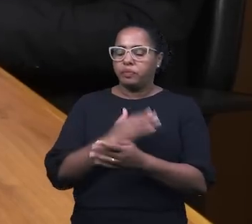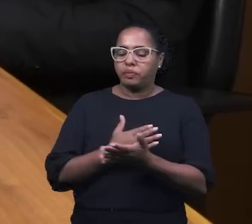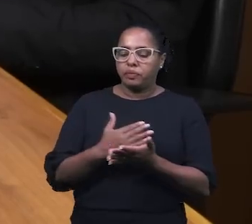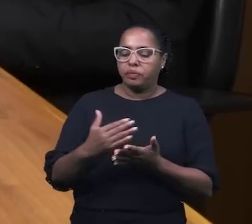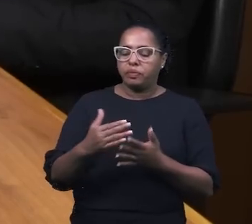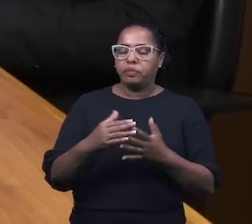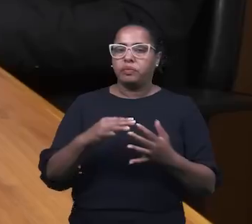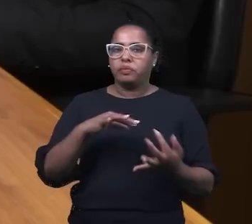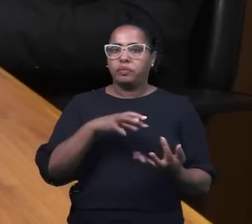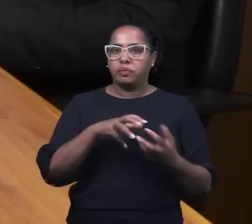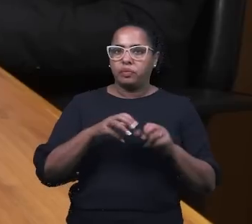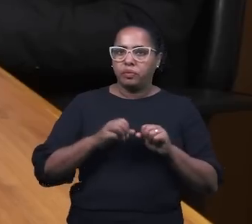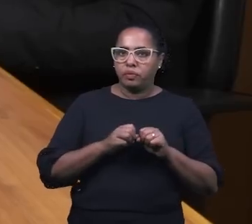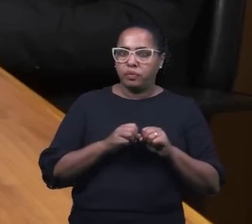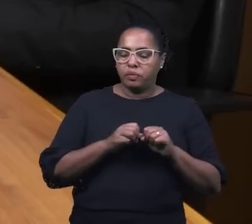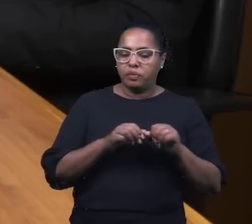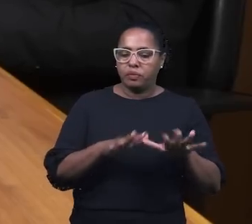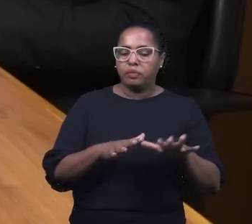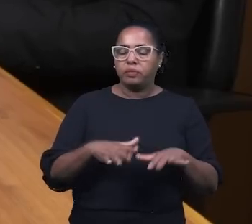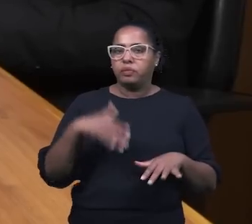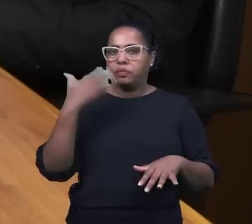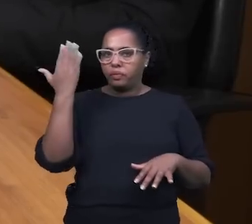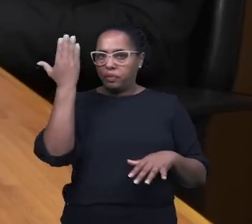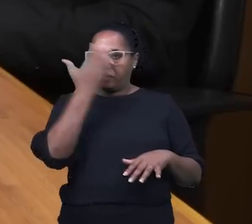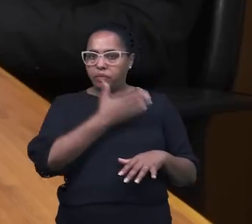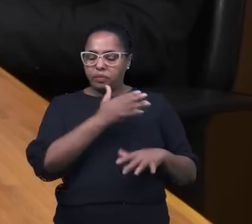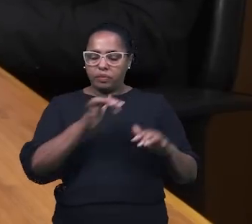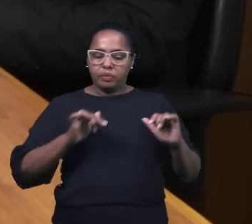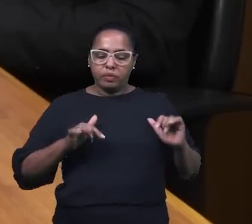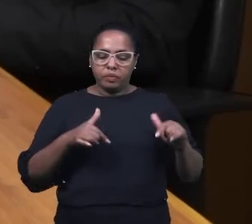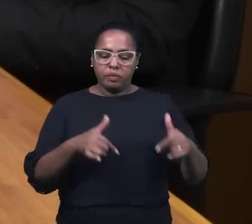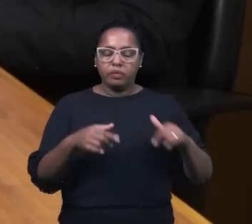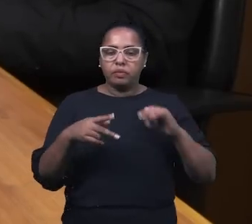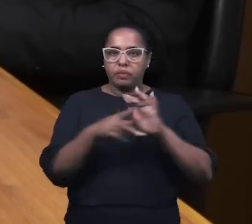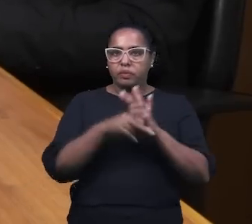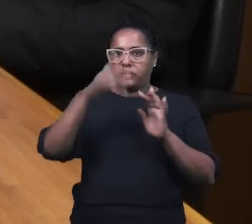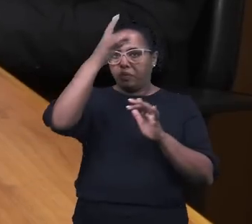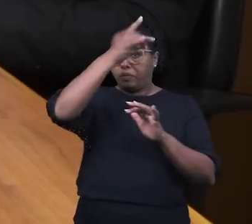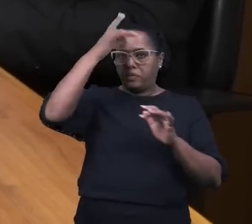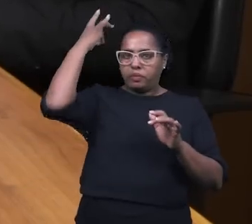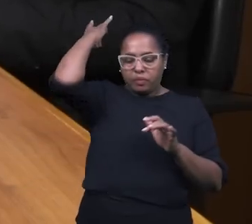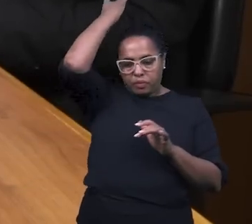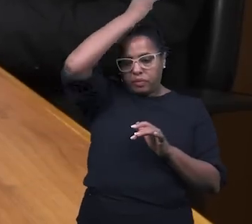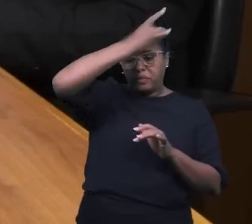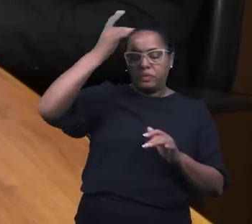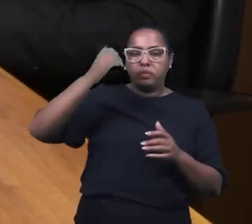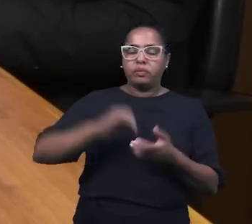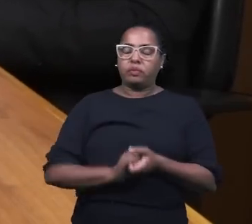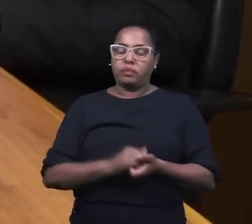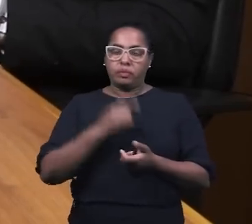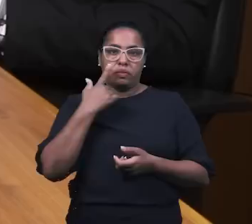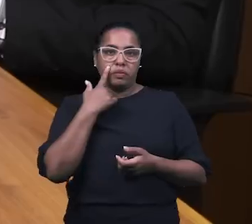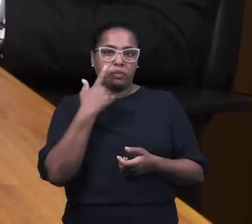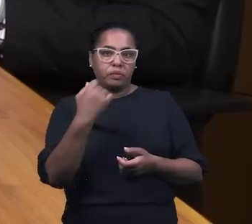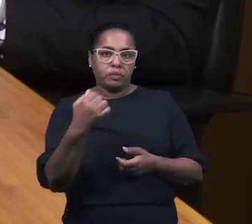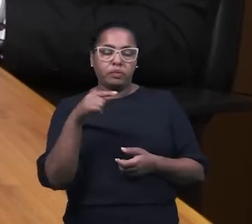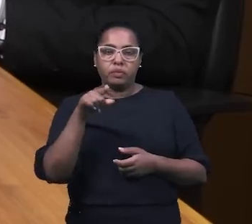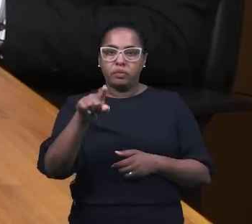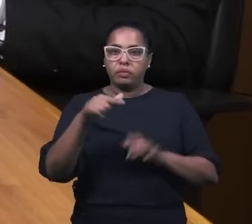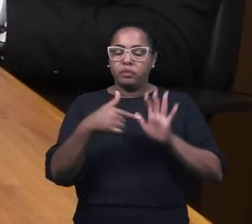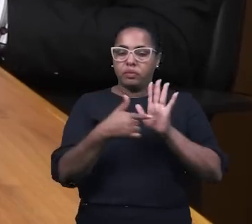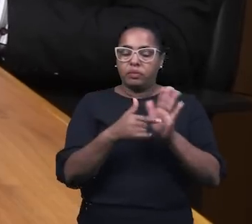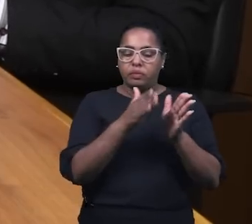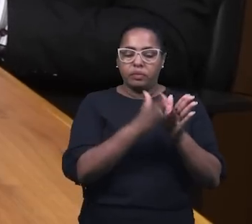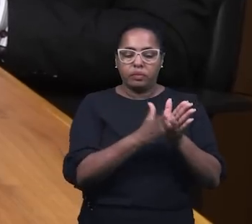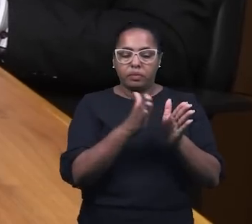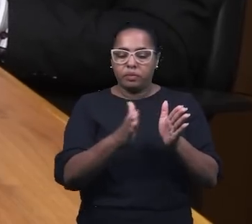da pandemia, e isso é mais uma prova, inclusive, da direção do Espírito Santo. E foi muito interessante você dizer esse